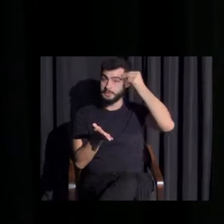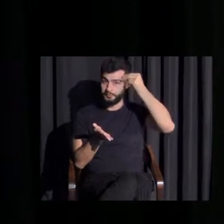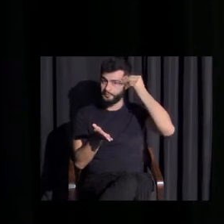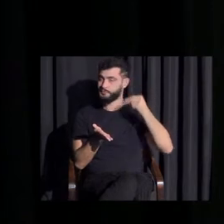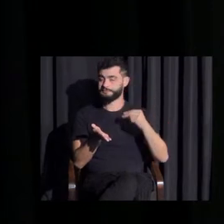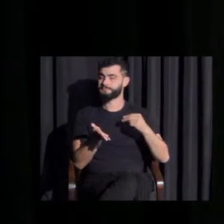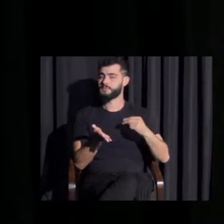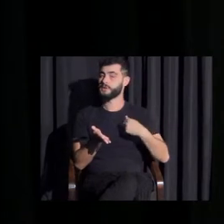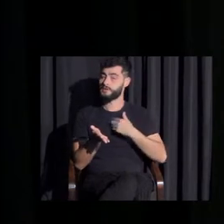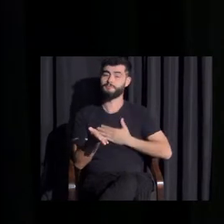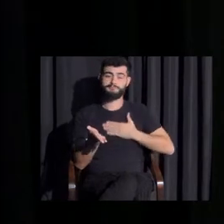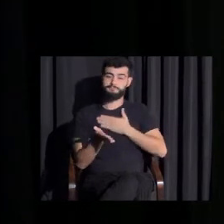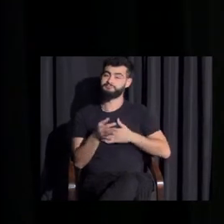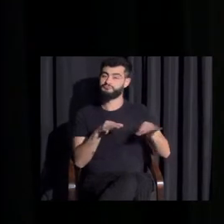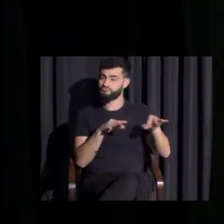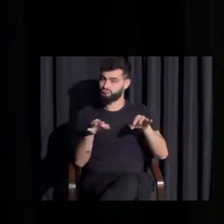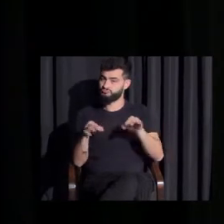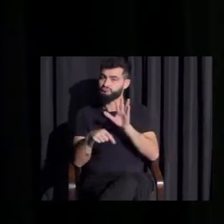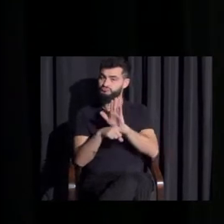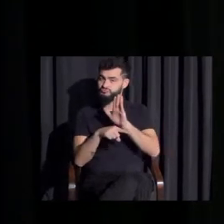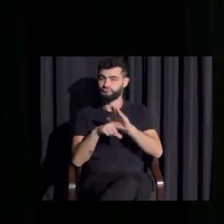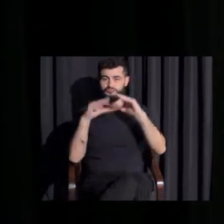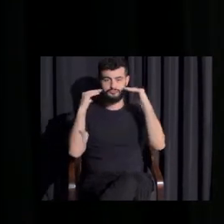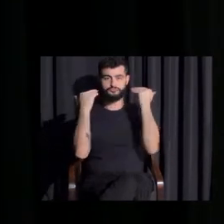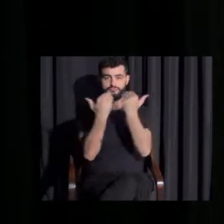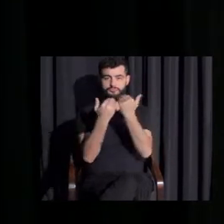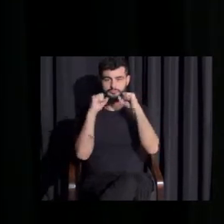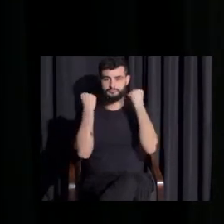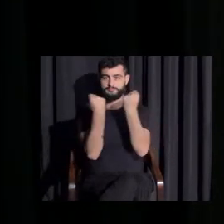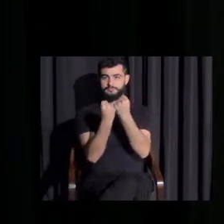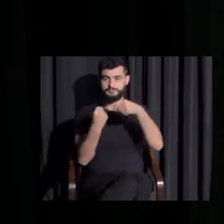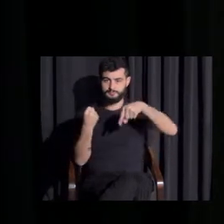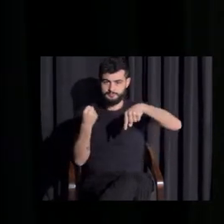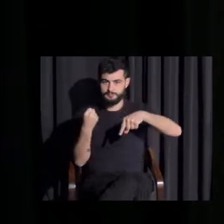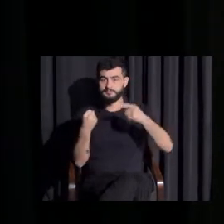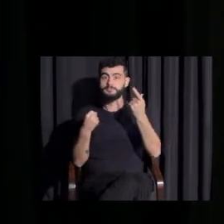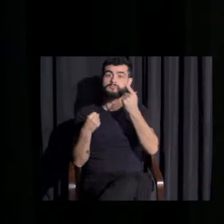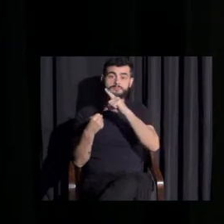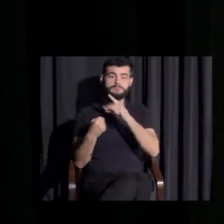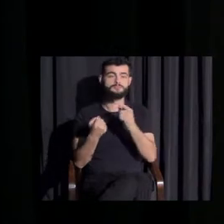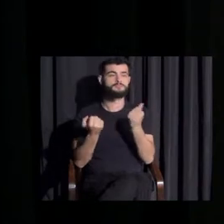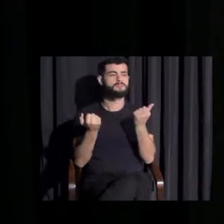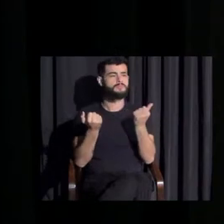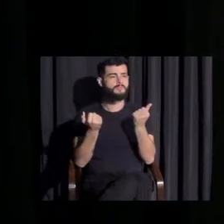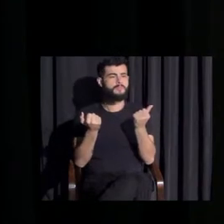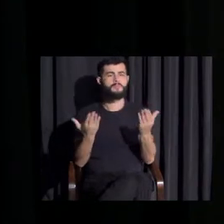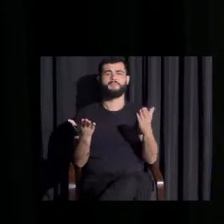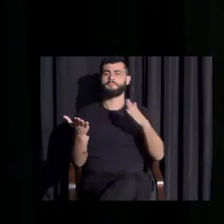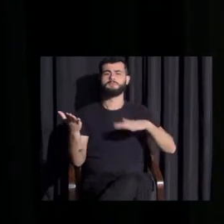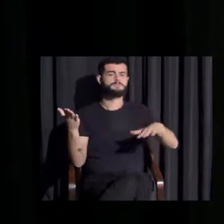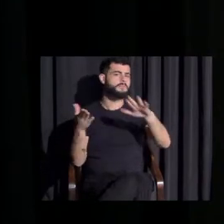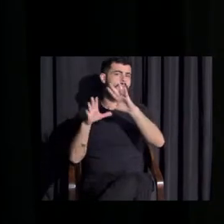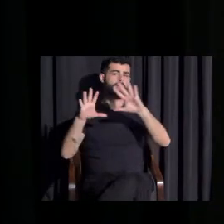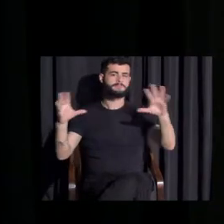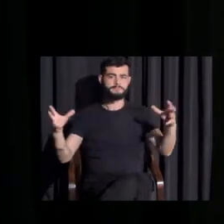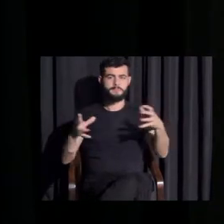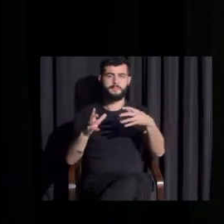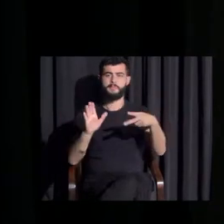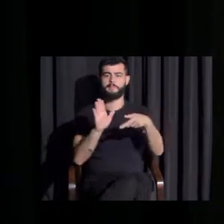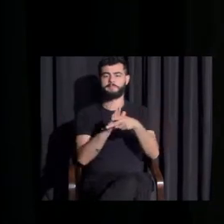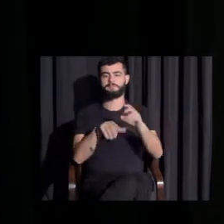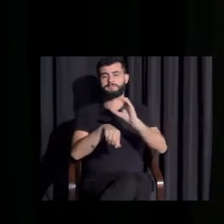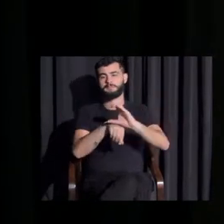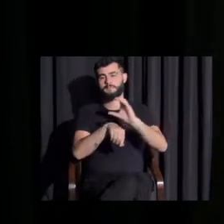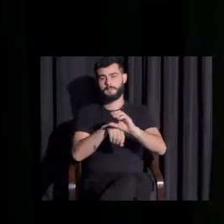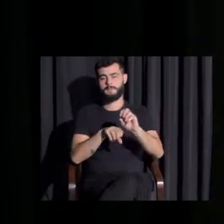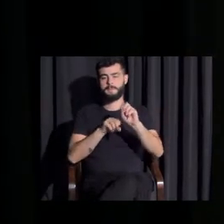desse seminário, em que a gente pôde confluir todos os programas da formação cultural. Então, foi muita gente participando